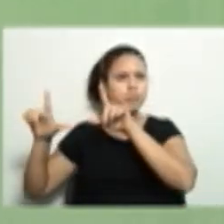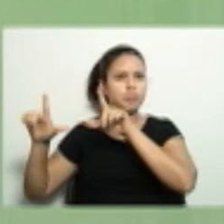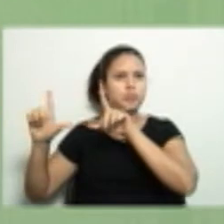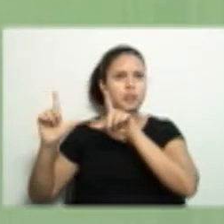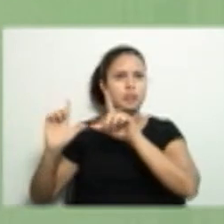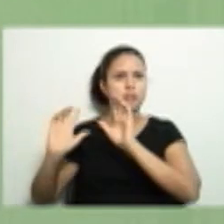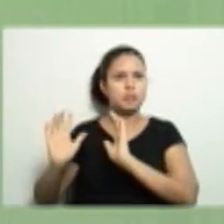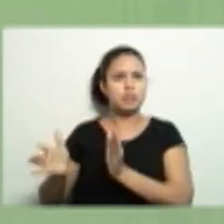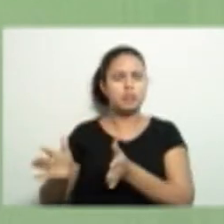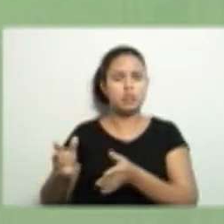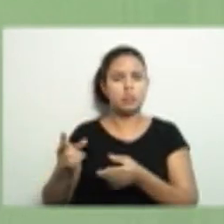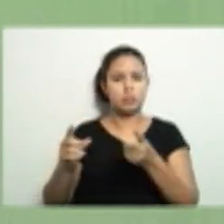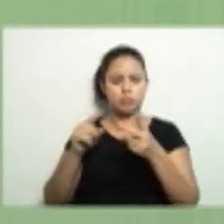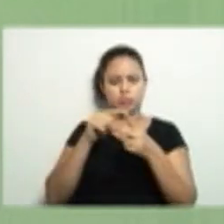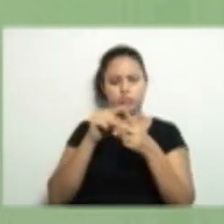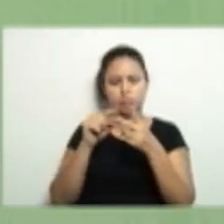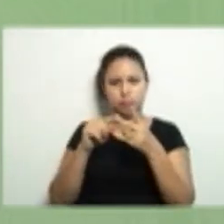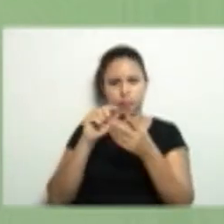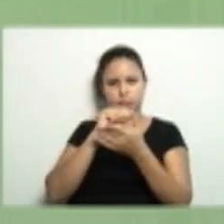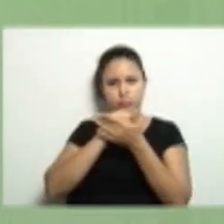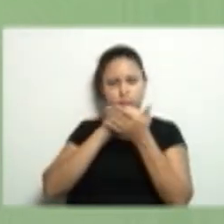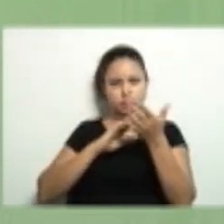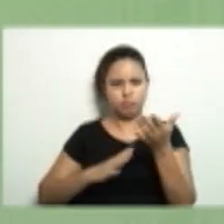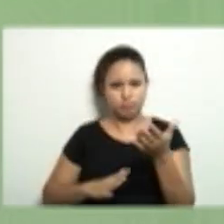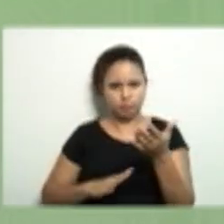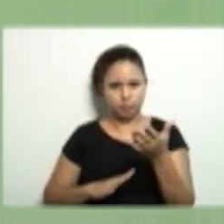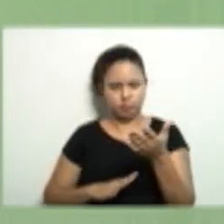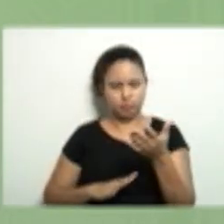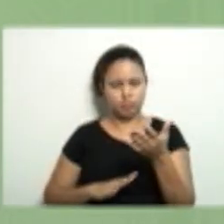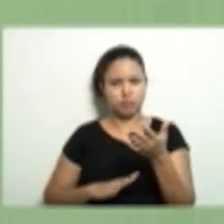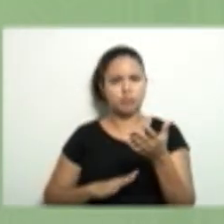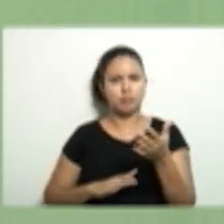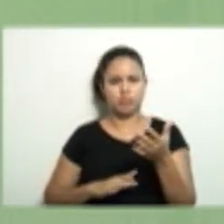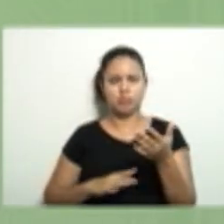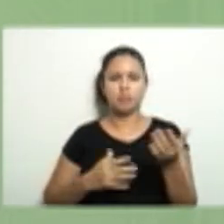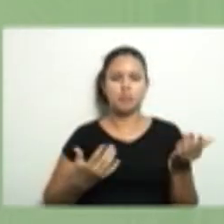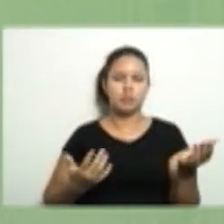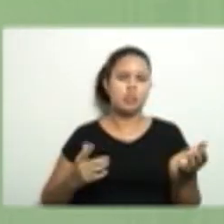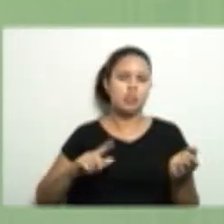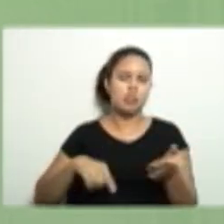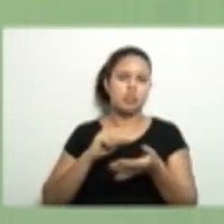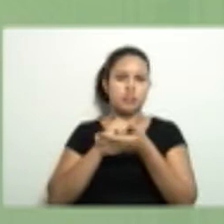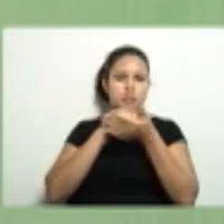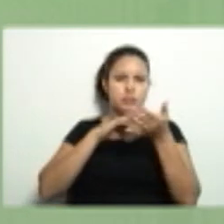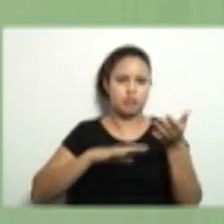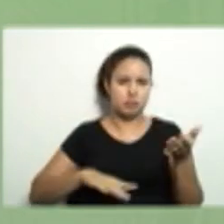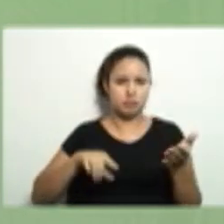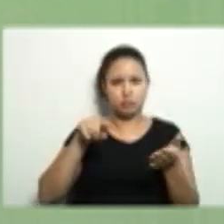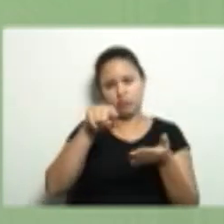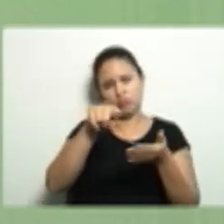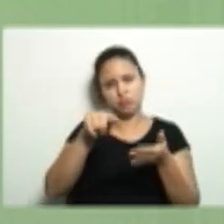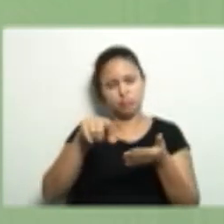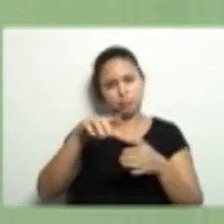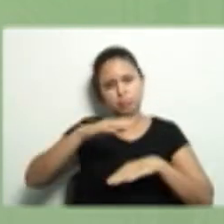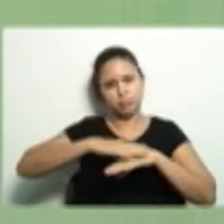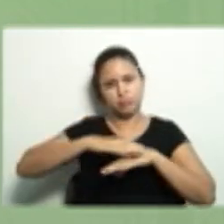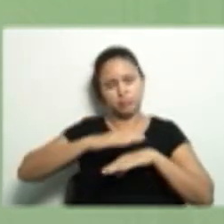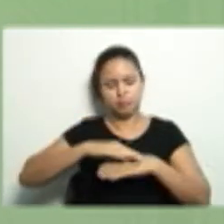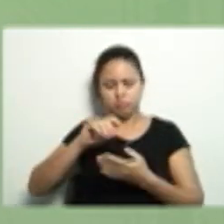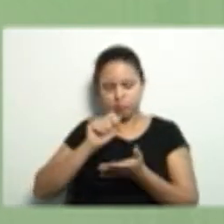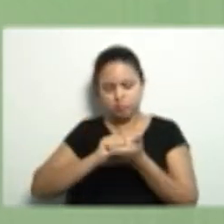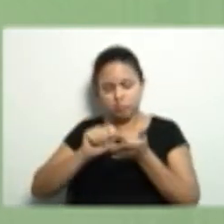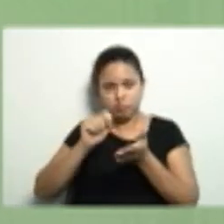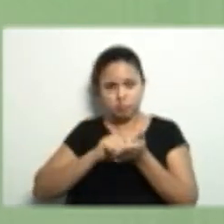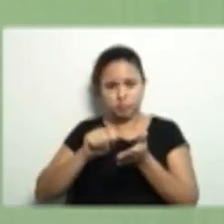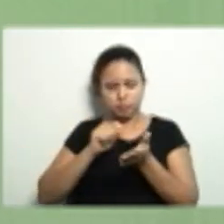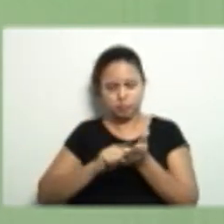Nós temos duas atividades para essa disciplina. Uma é uma tarefa, a gente chama de tarefa aquela atividade que você precisa escrever para concluir. Você precisa realmente